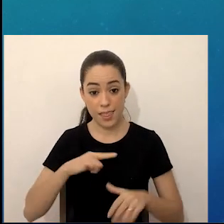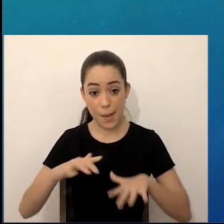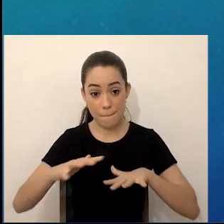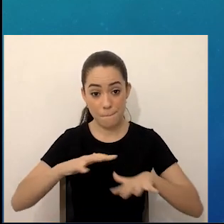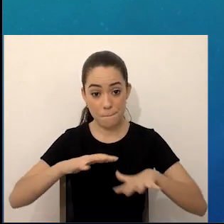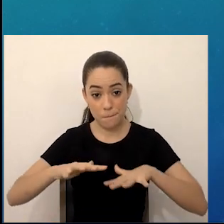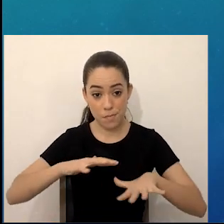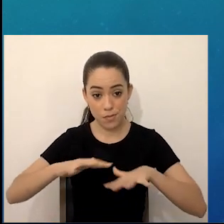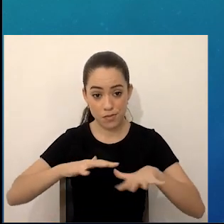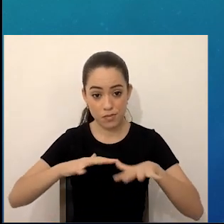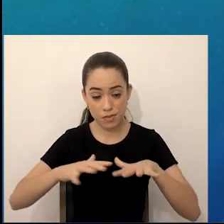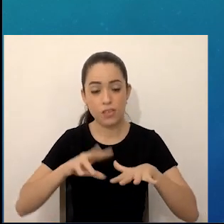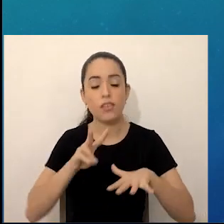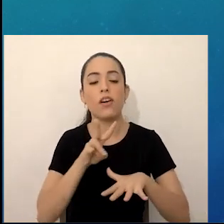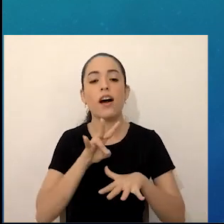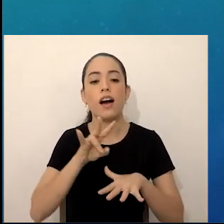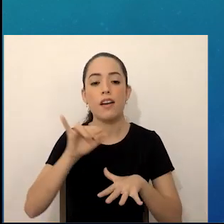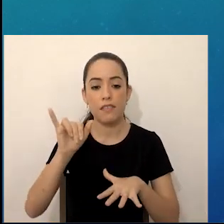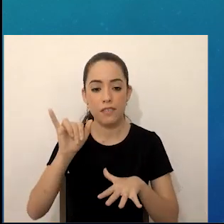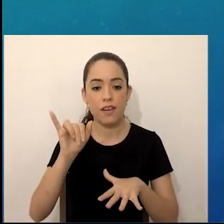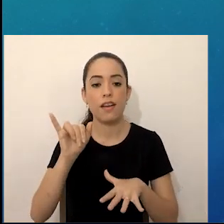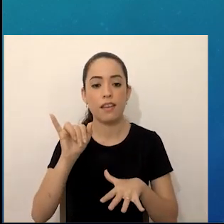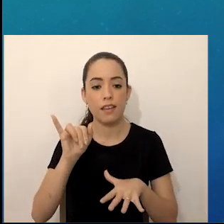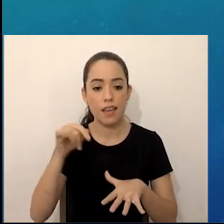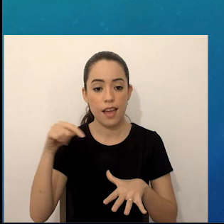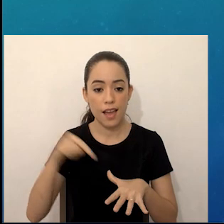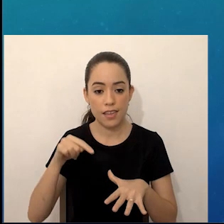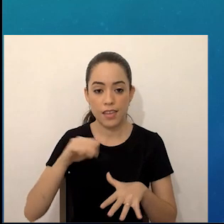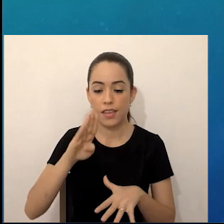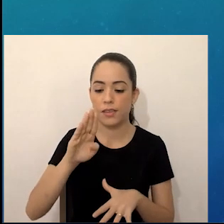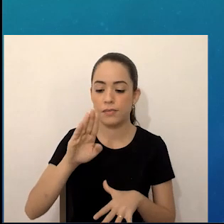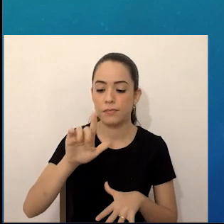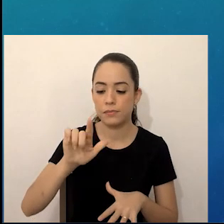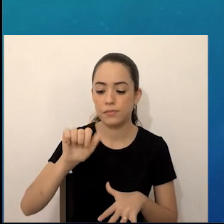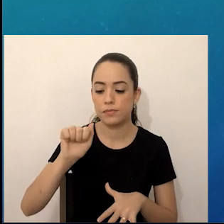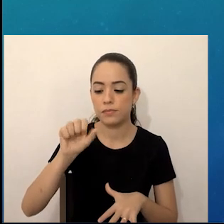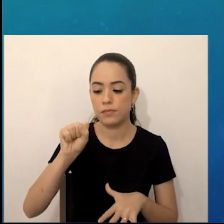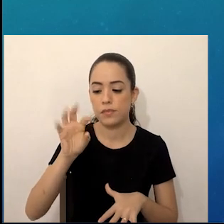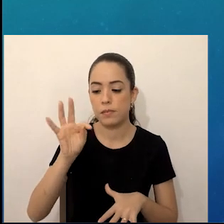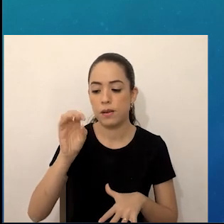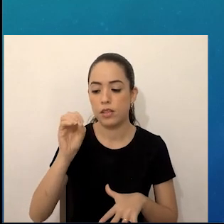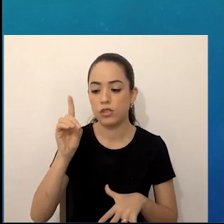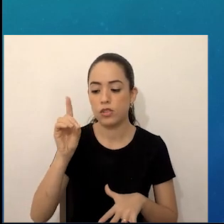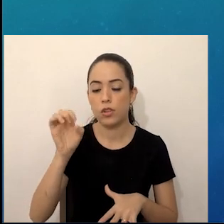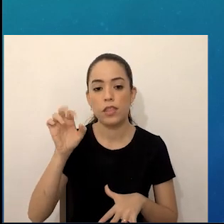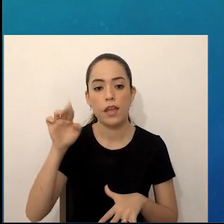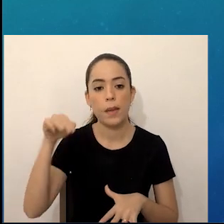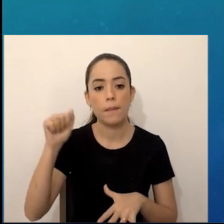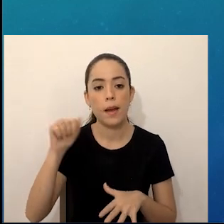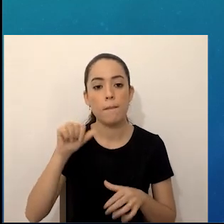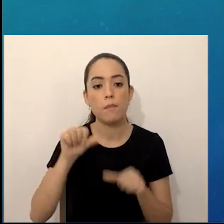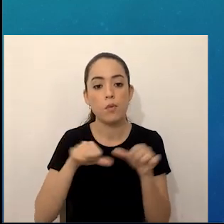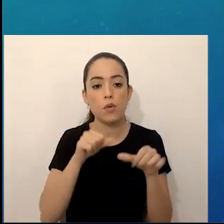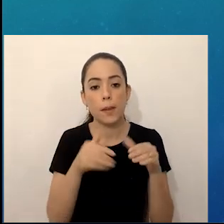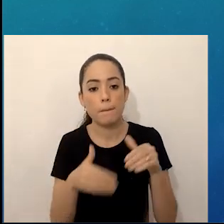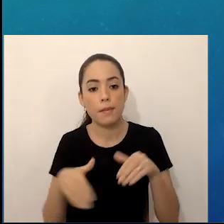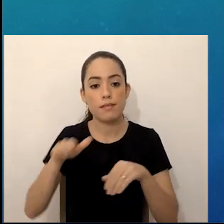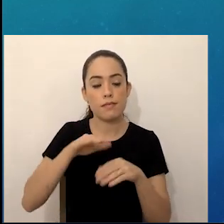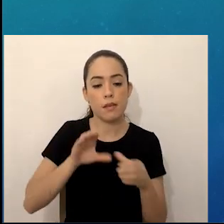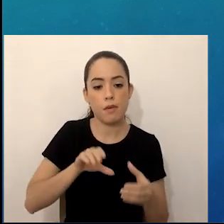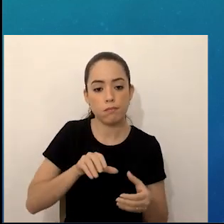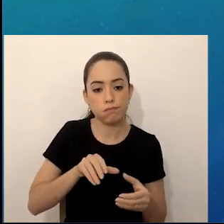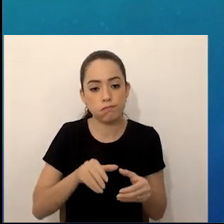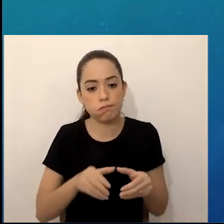ao blastoderma. Essa movimentação desloca o próprio blastoderma